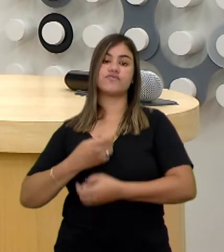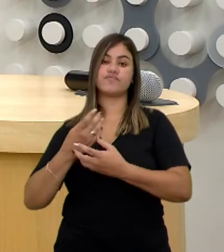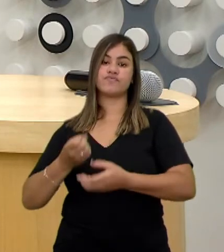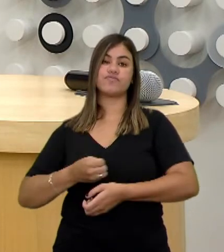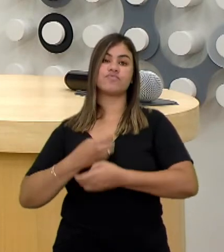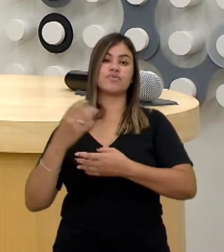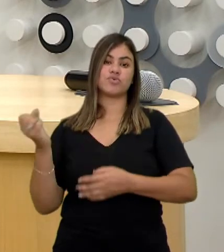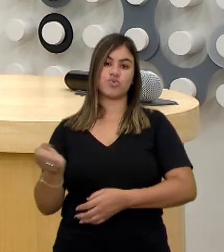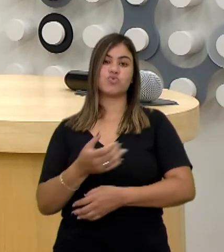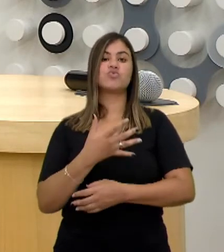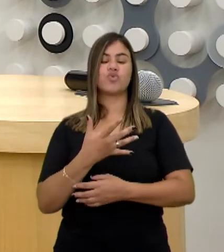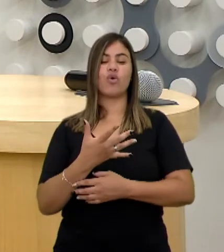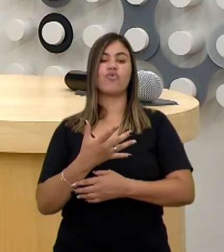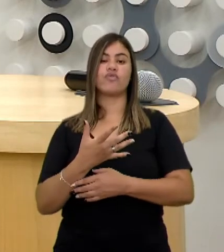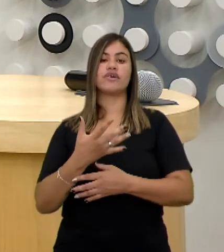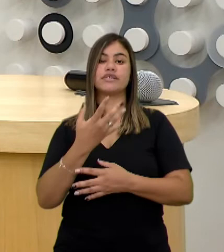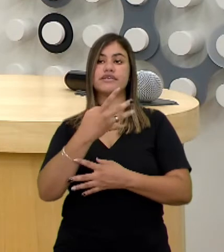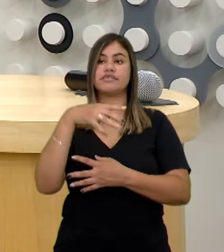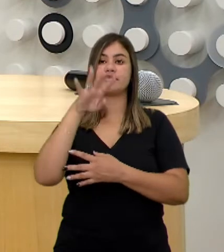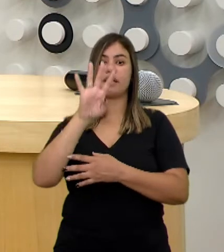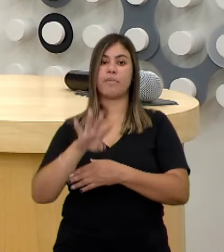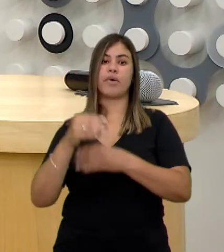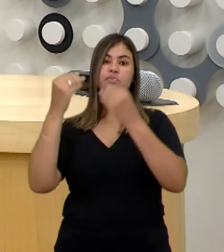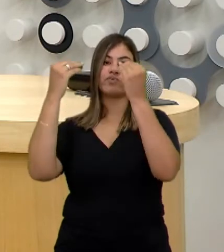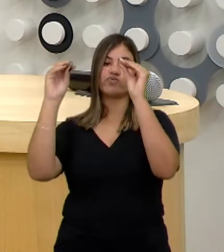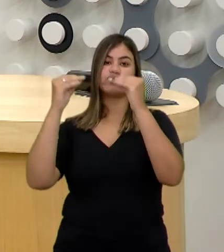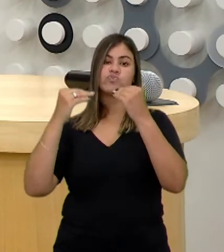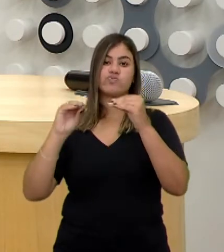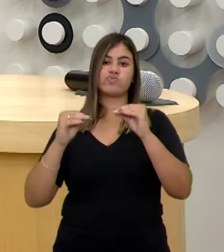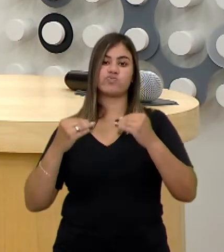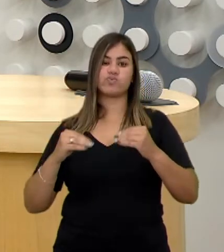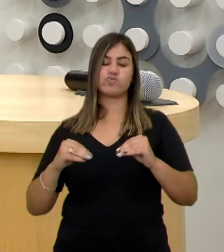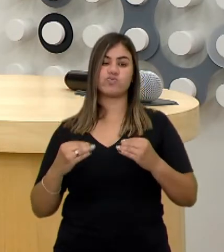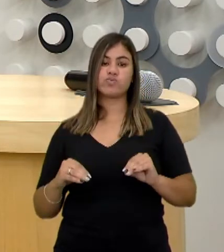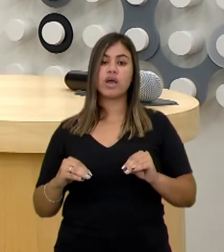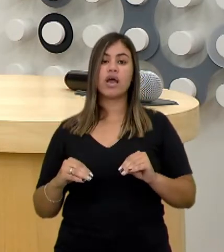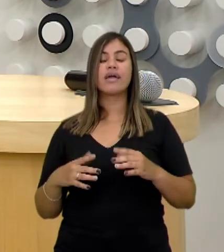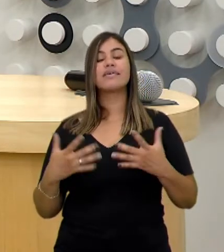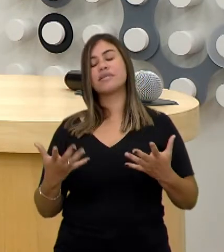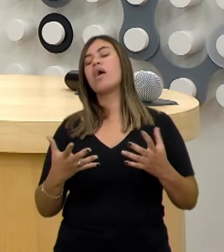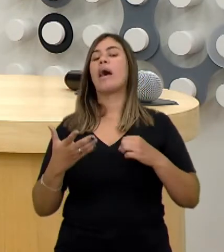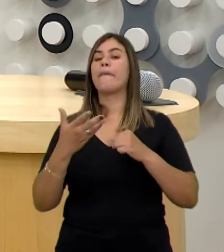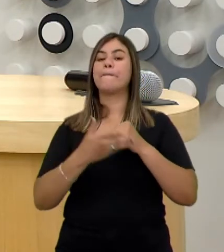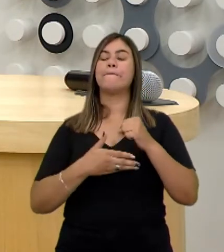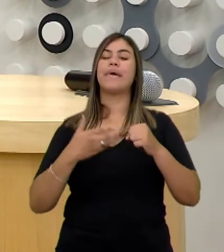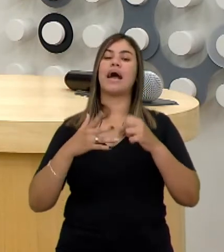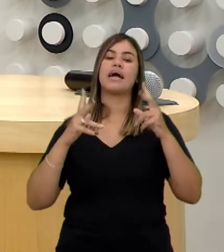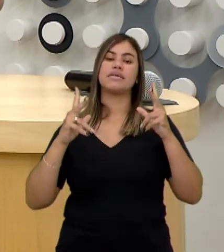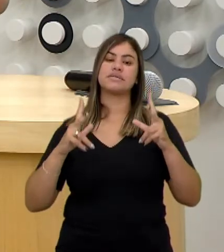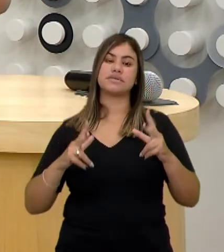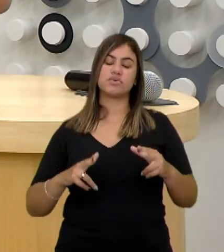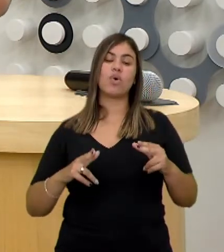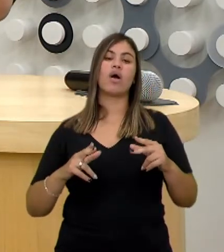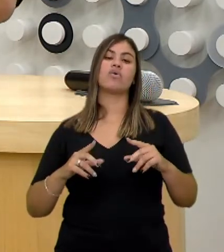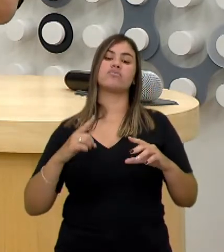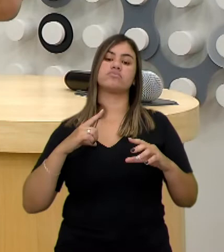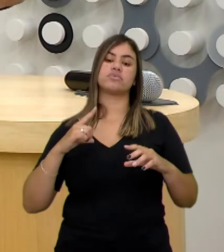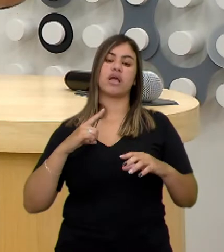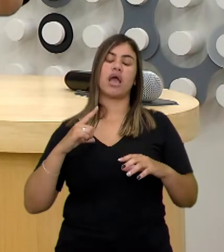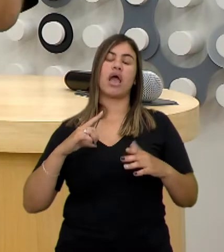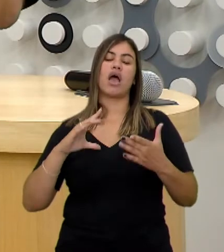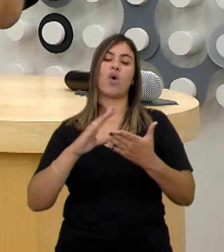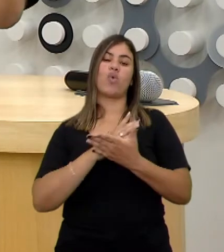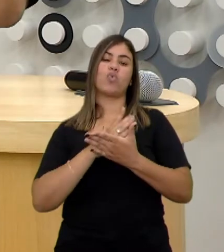são colocadas em novas tabelas geológicas, né? Ou seja, a estrutura é a mesma, né? Nós temos lá os éons. Tem cientistas